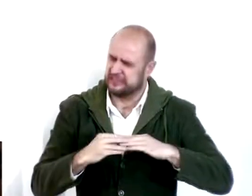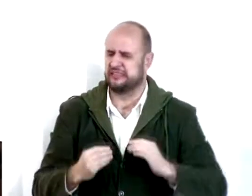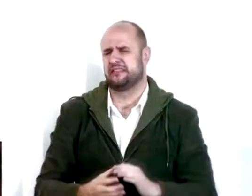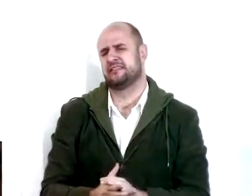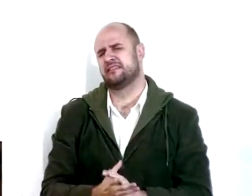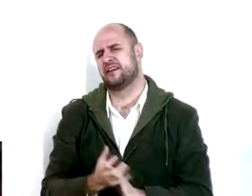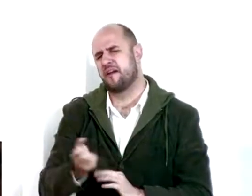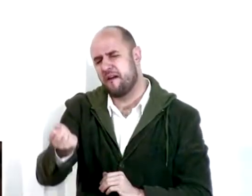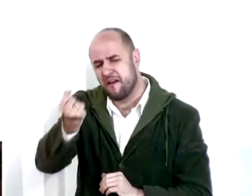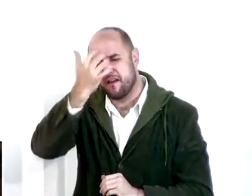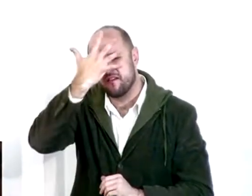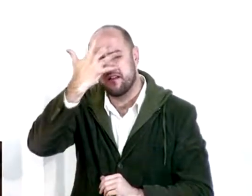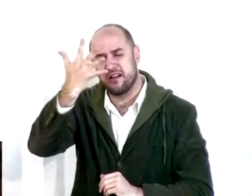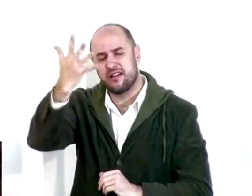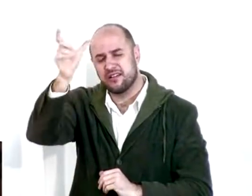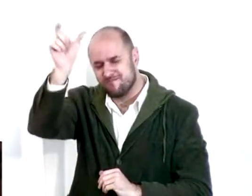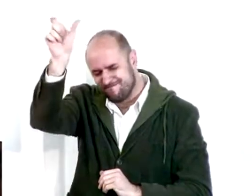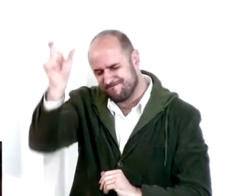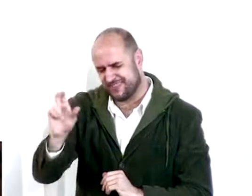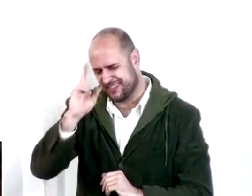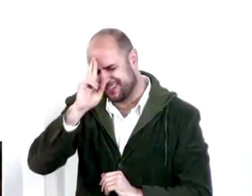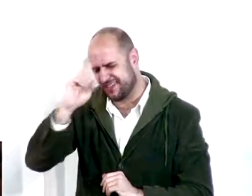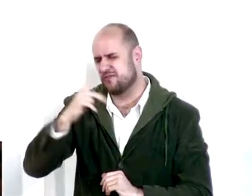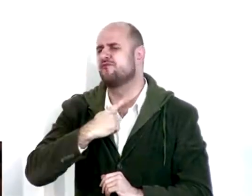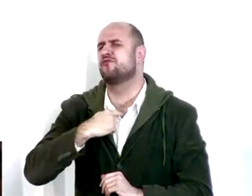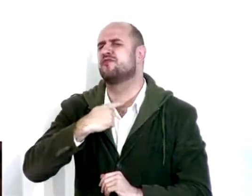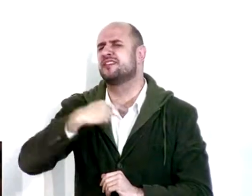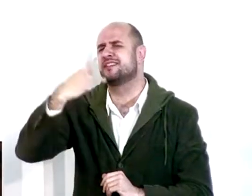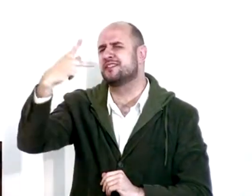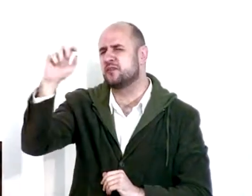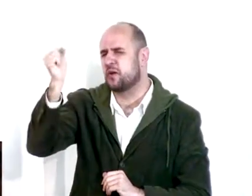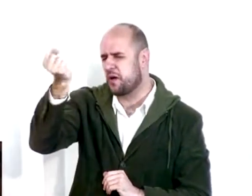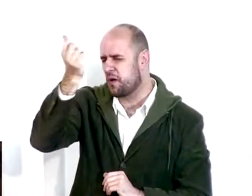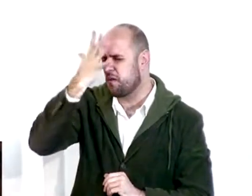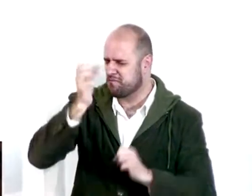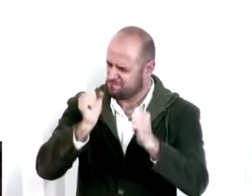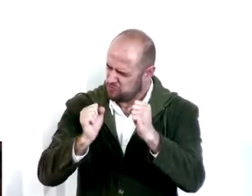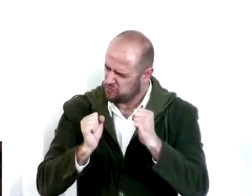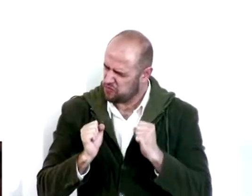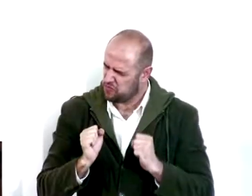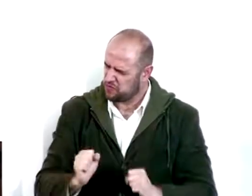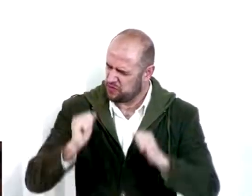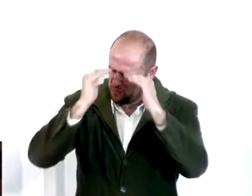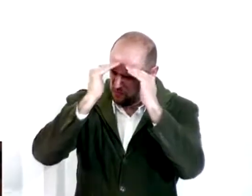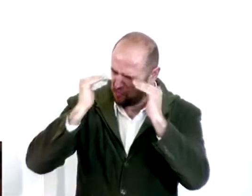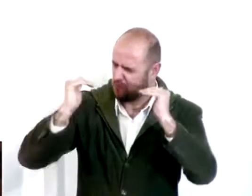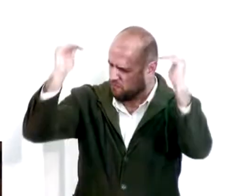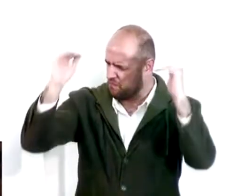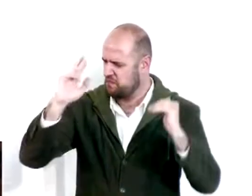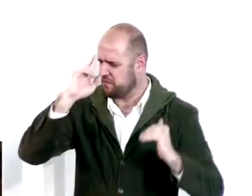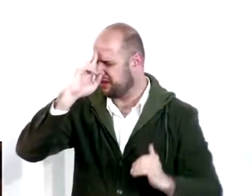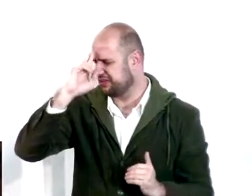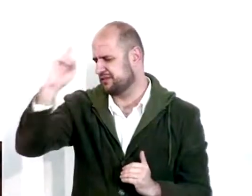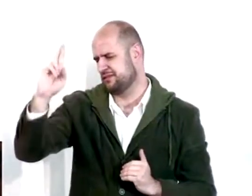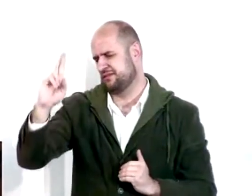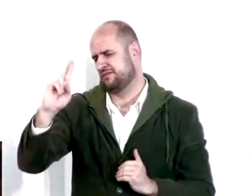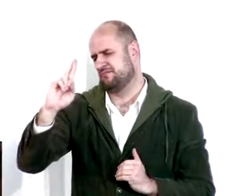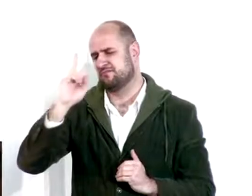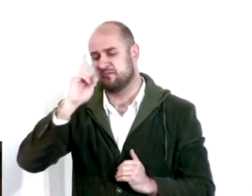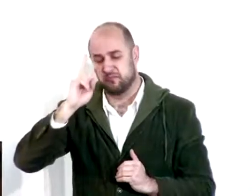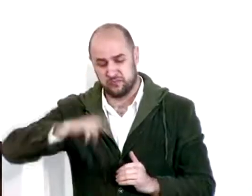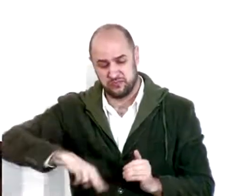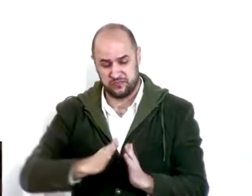com a revelação do Teu ser, da Tua vontade, do Teu poder, da Tua soberania através desta